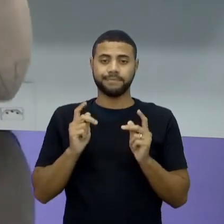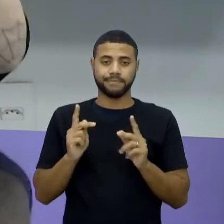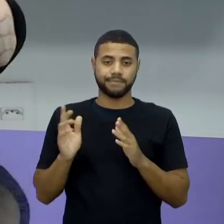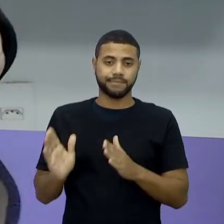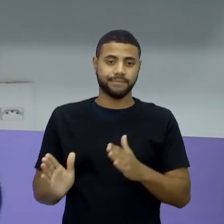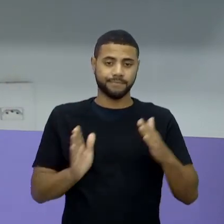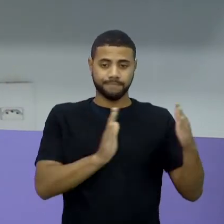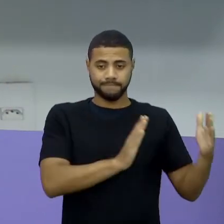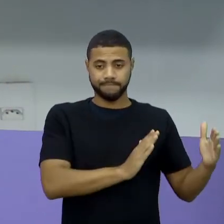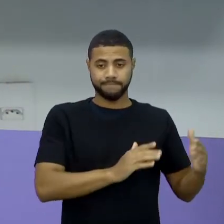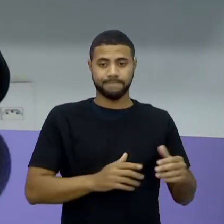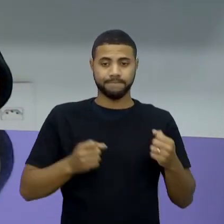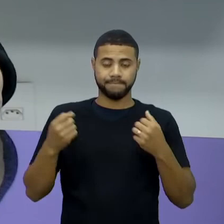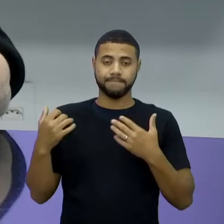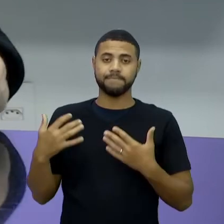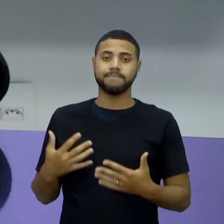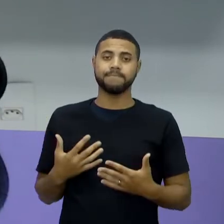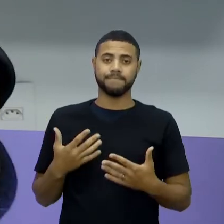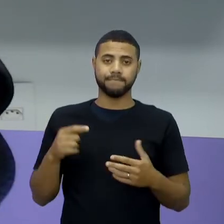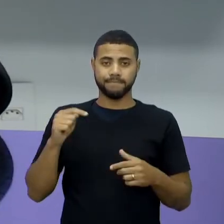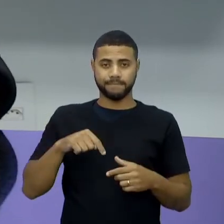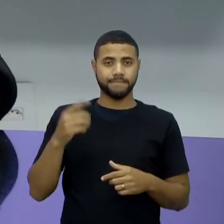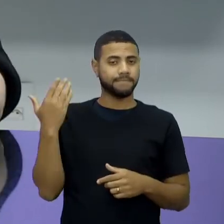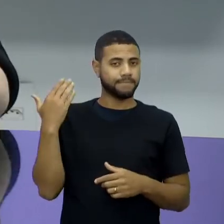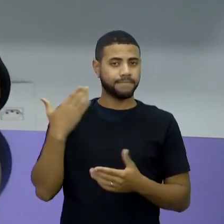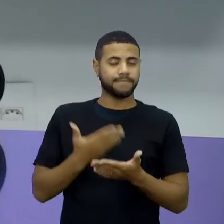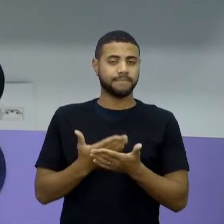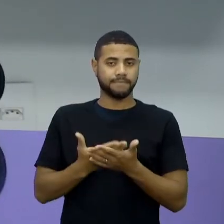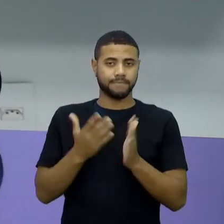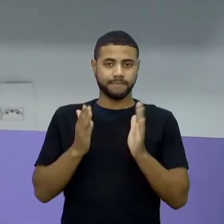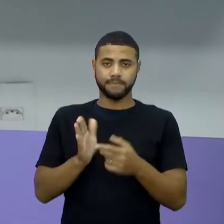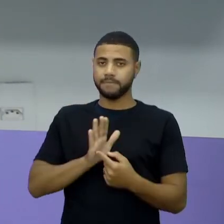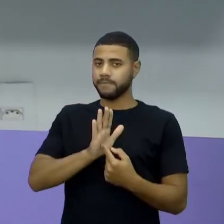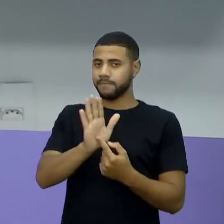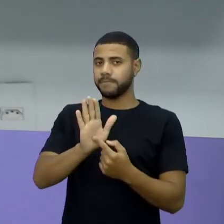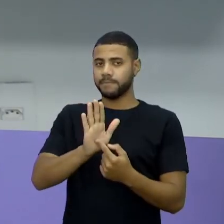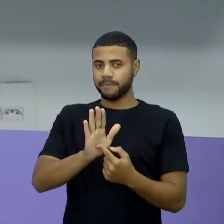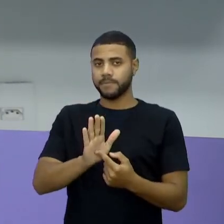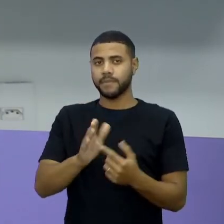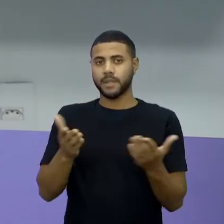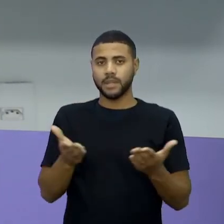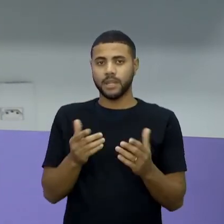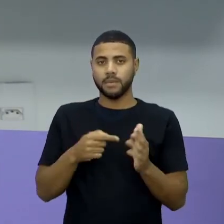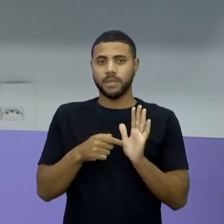tudo isso que a gente falou, a gente tratou na nossa aula passada. A